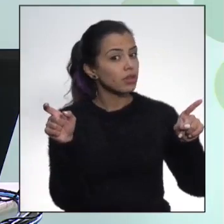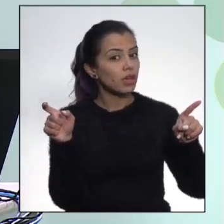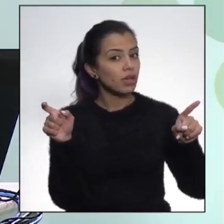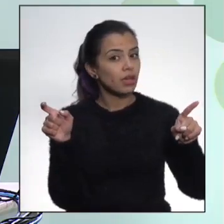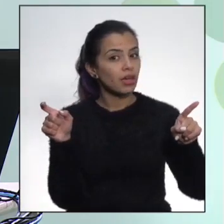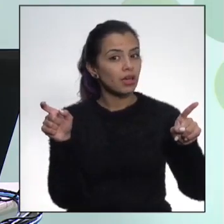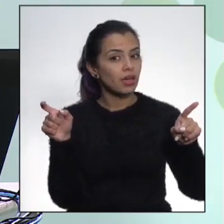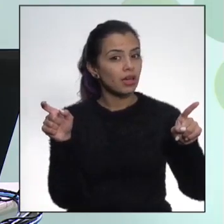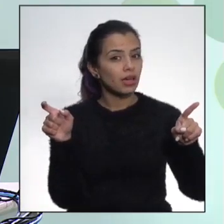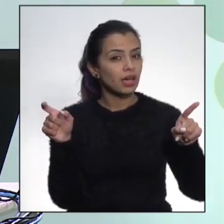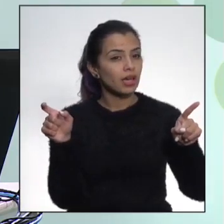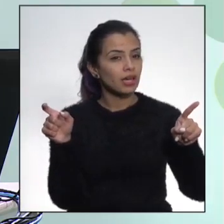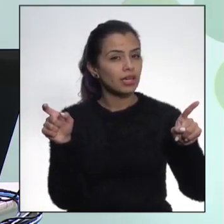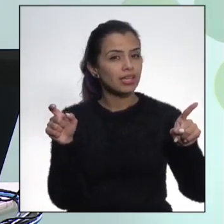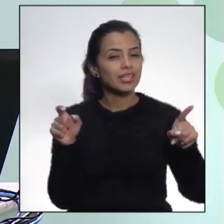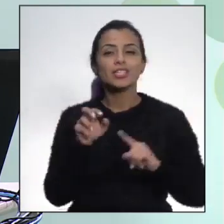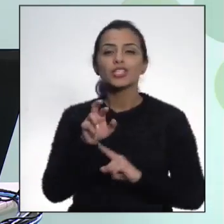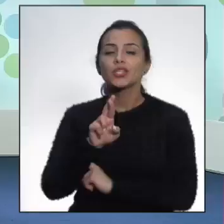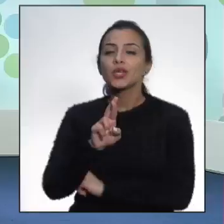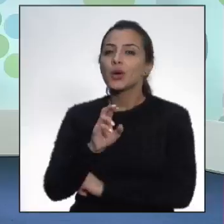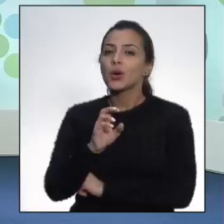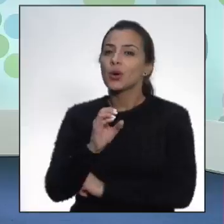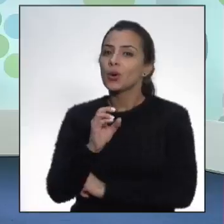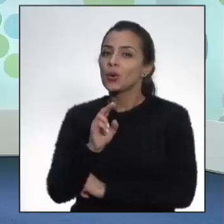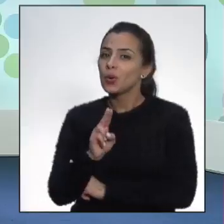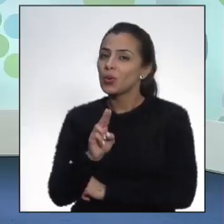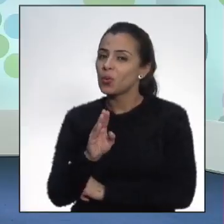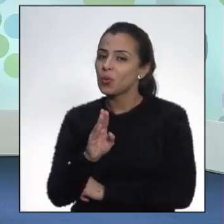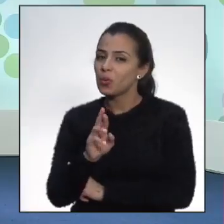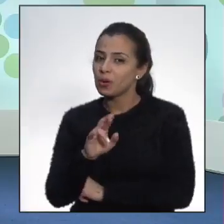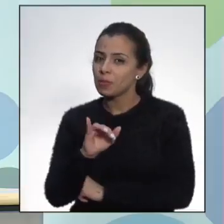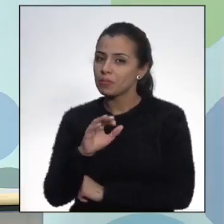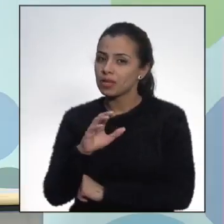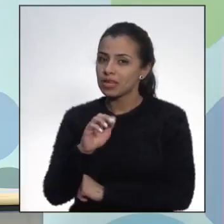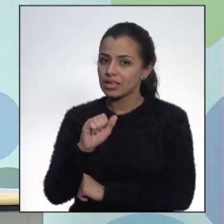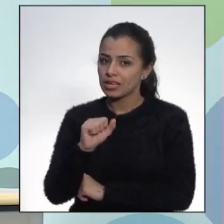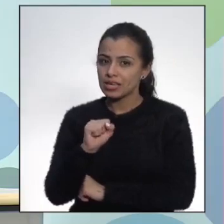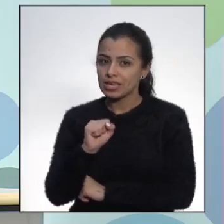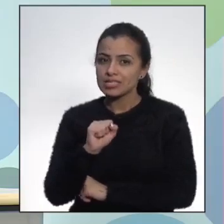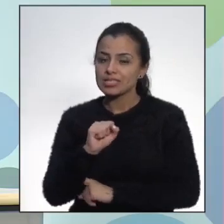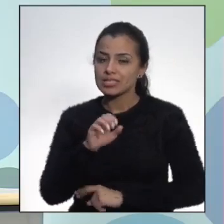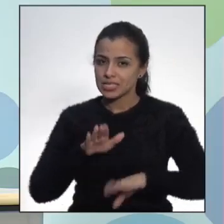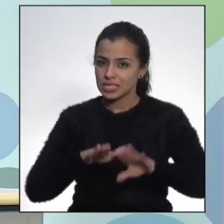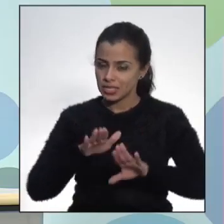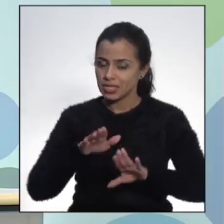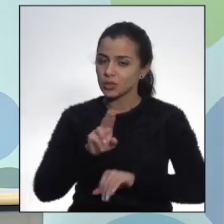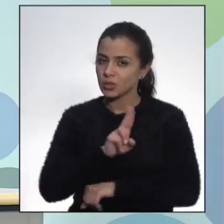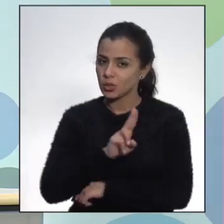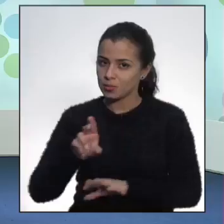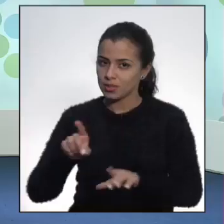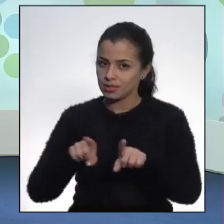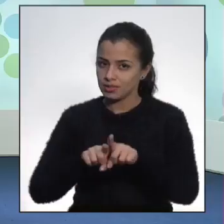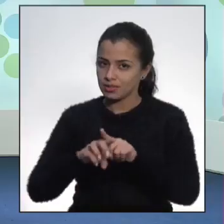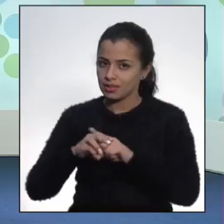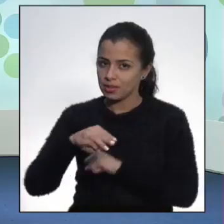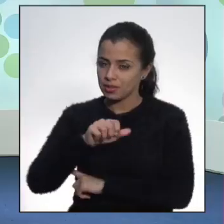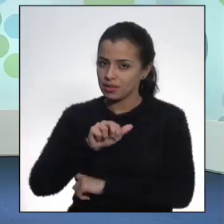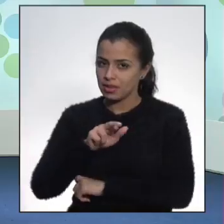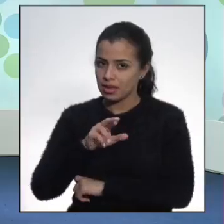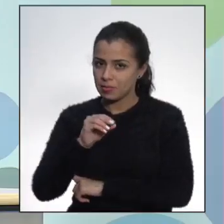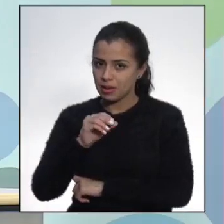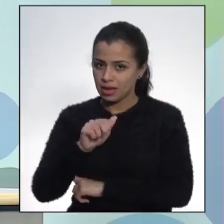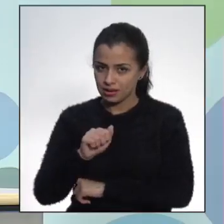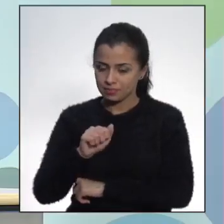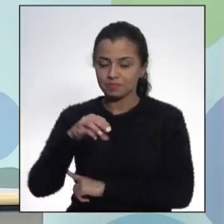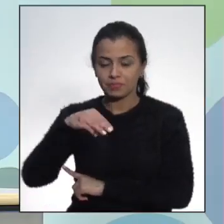São as marcas. As rubricas. Isso. As rubricas, as marcas de rubrica. Também chamadas de marcas, né? Também chamadas de marcas, né? Aliás, o texto